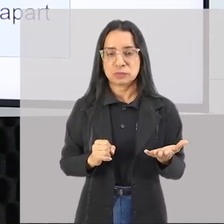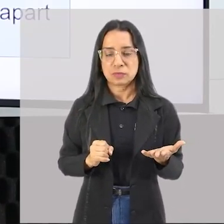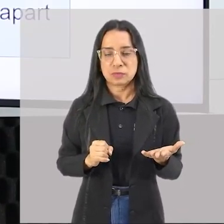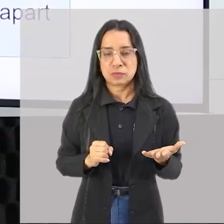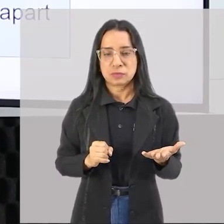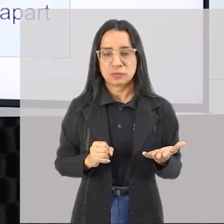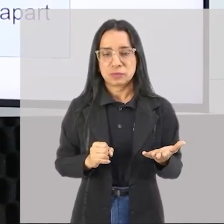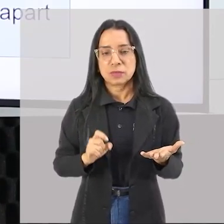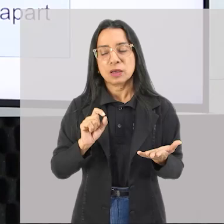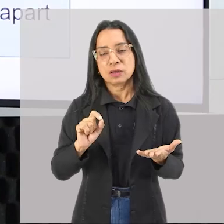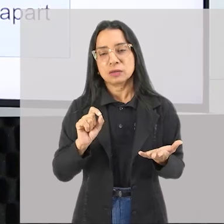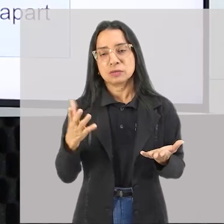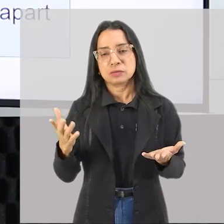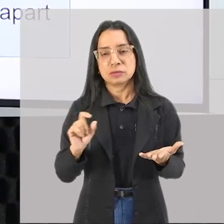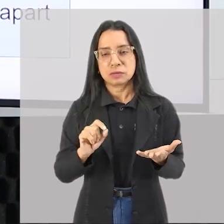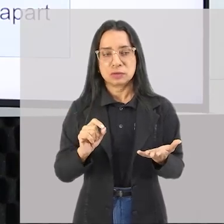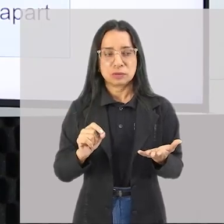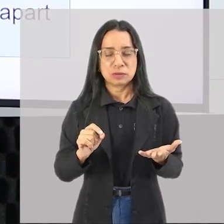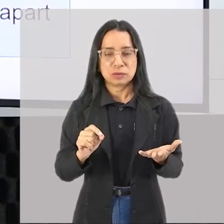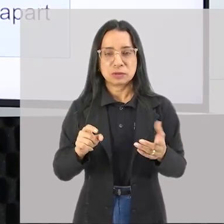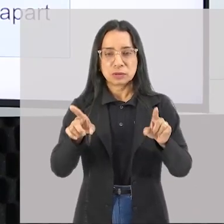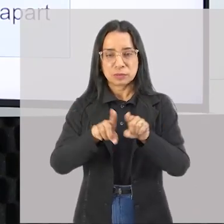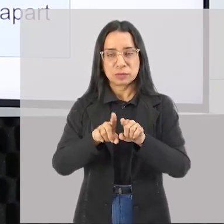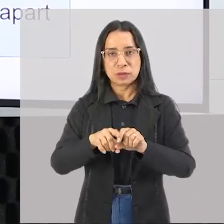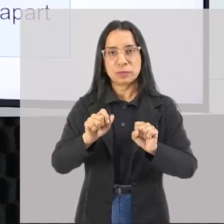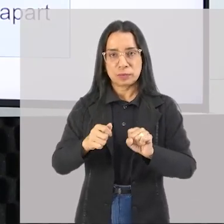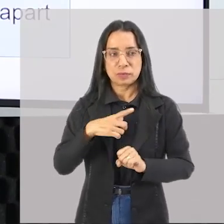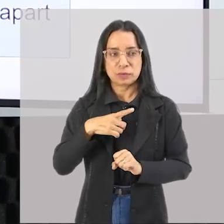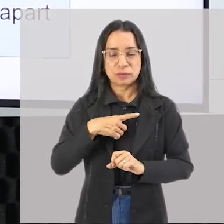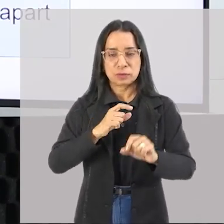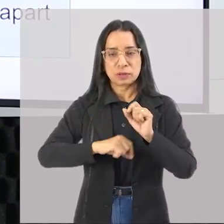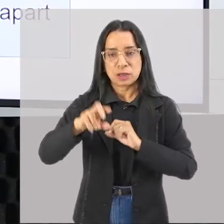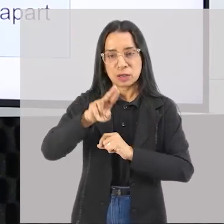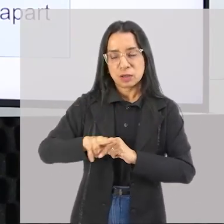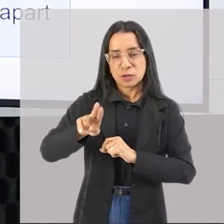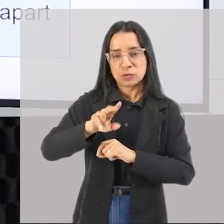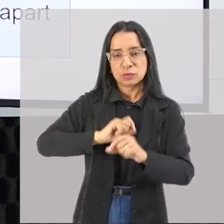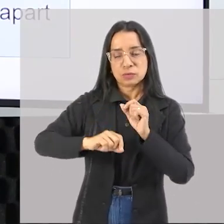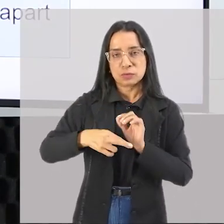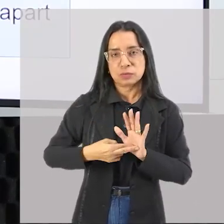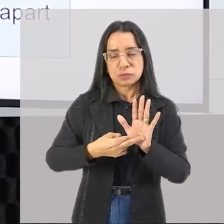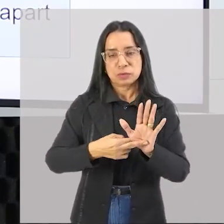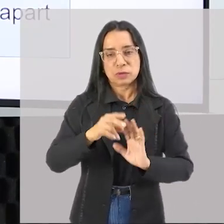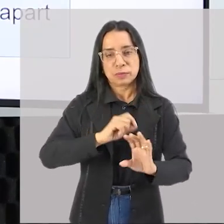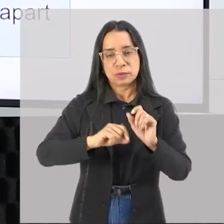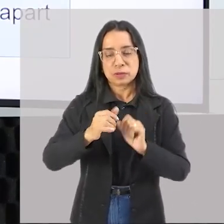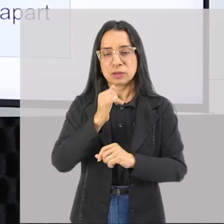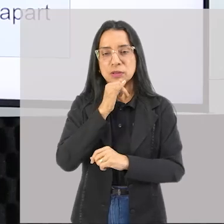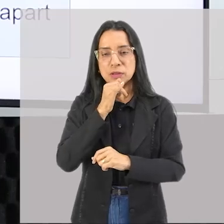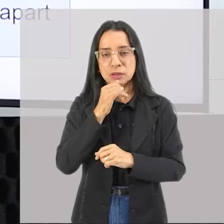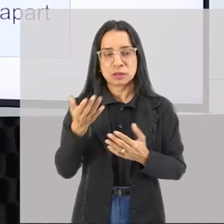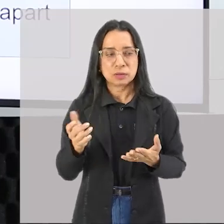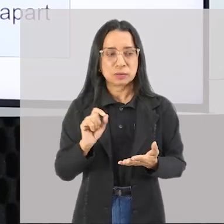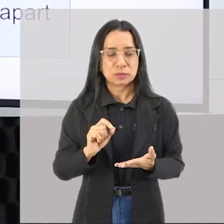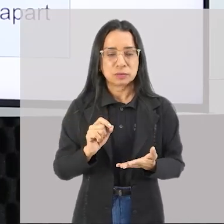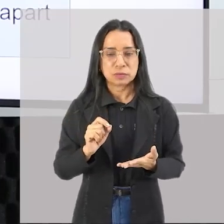of, no caso de, então eu também posso ter essas utilizações para representar